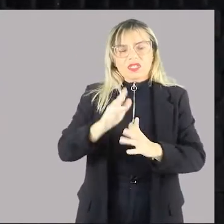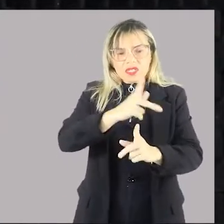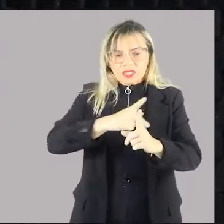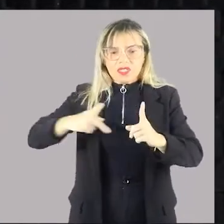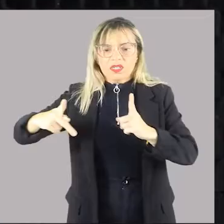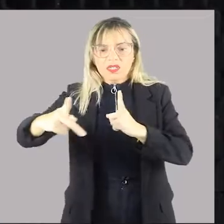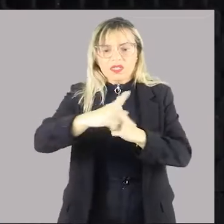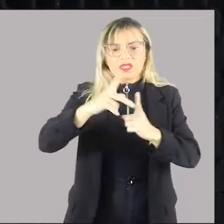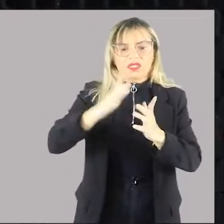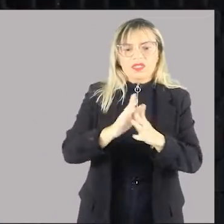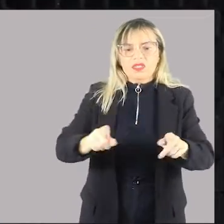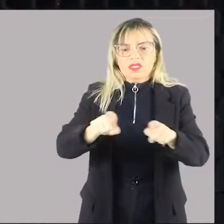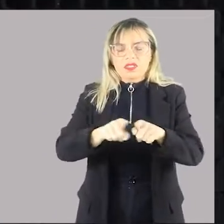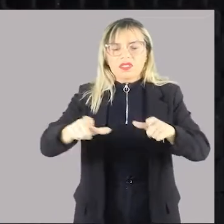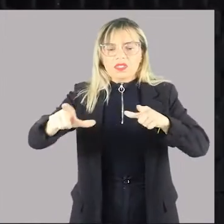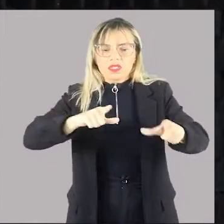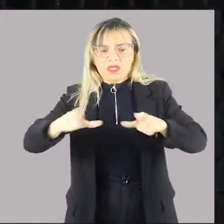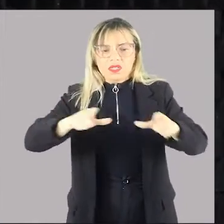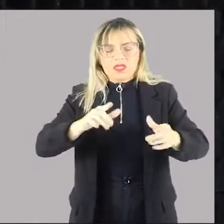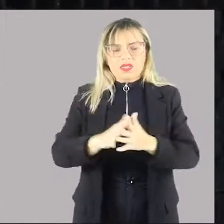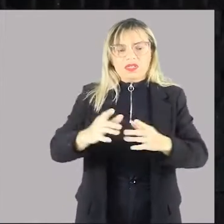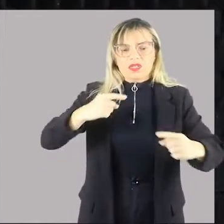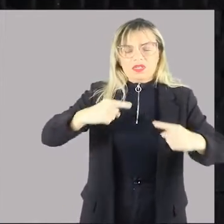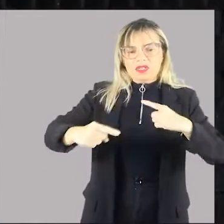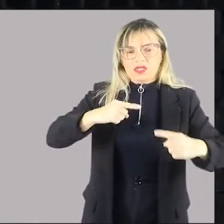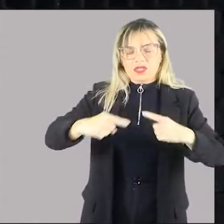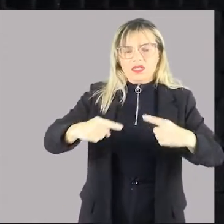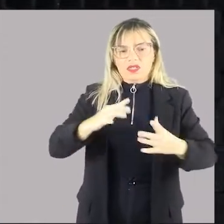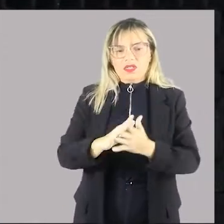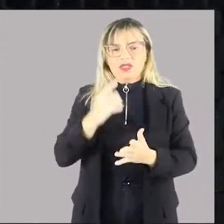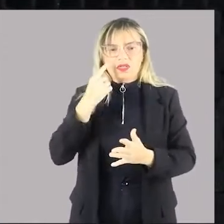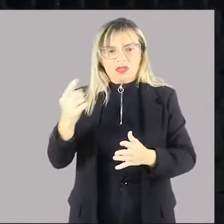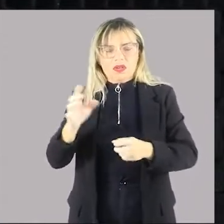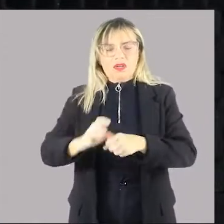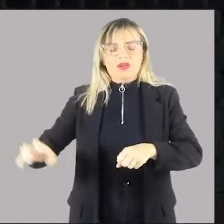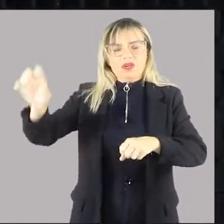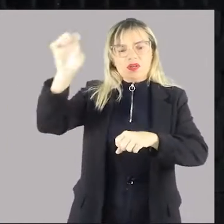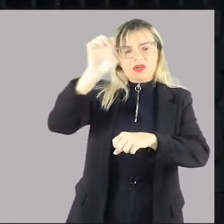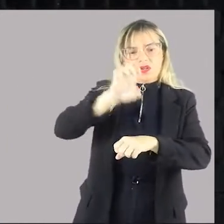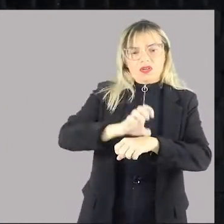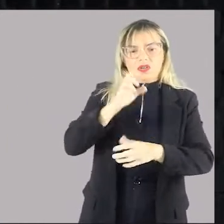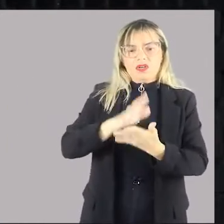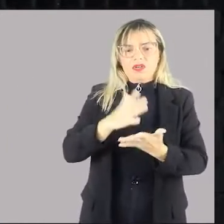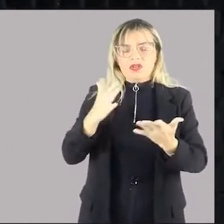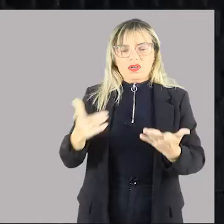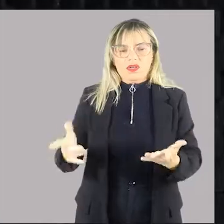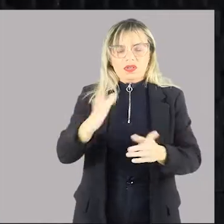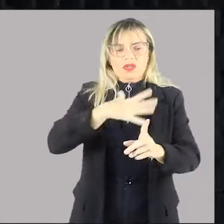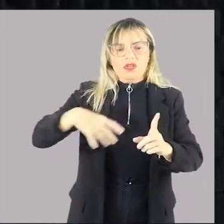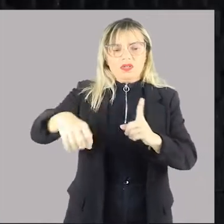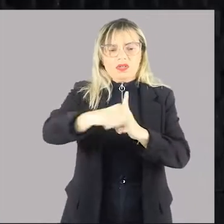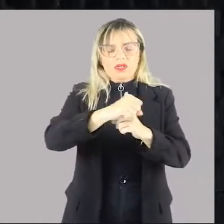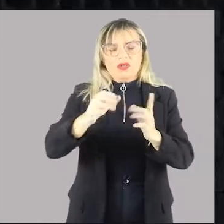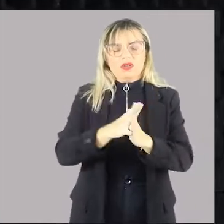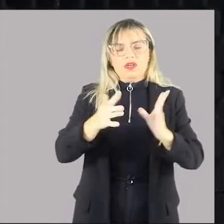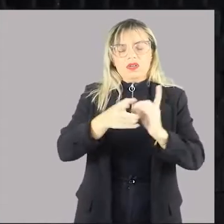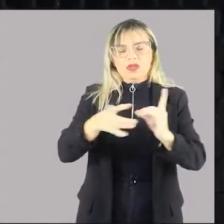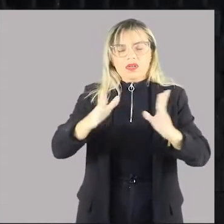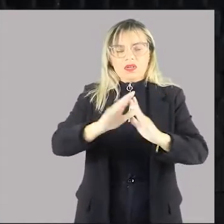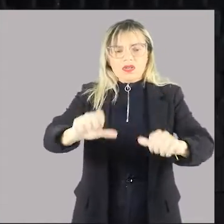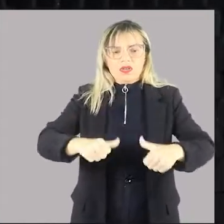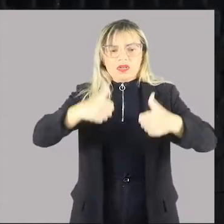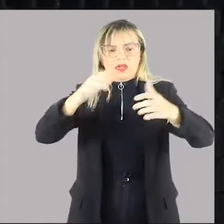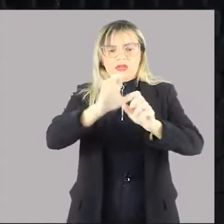Se observa isso em políticas, em estados que colocam em prática a teoria da social-democracia ou da política do bem-estar